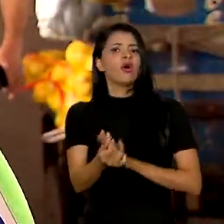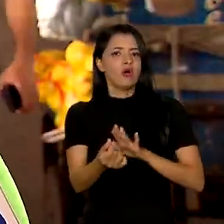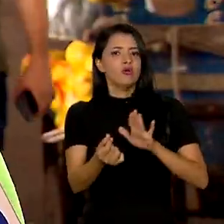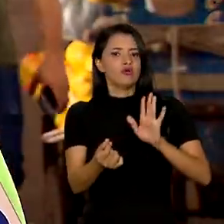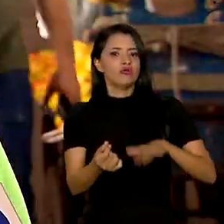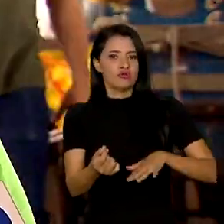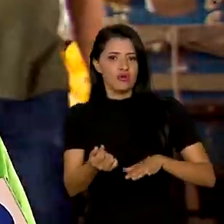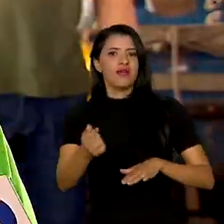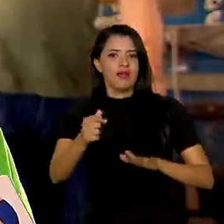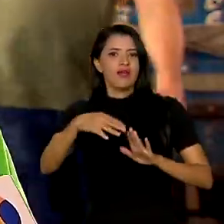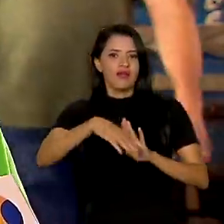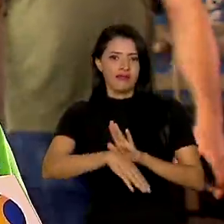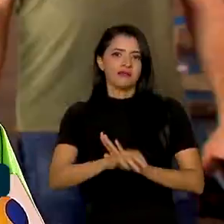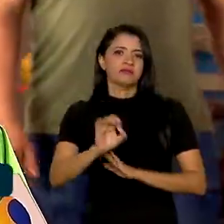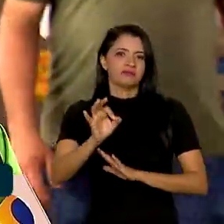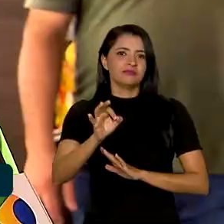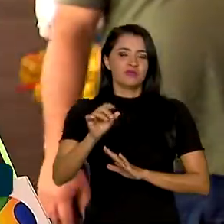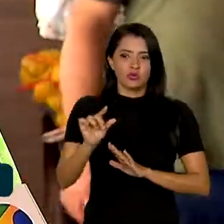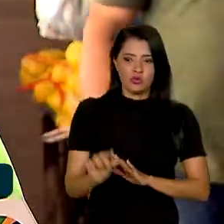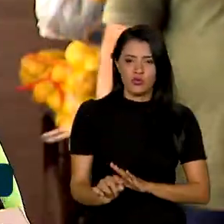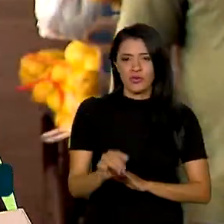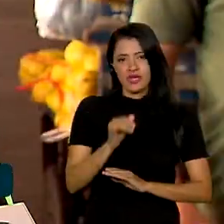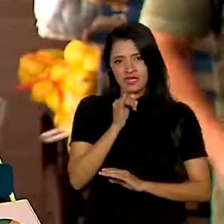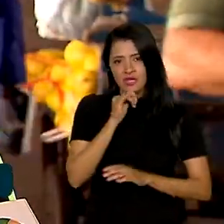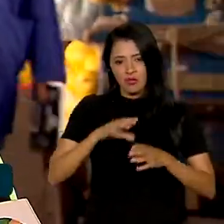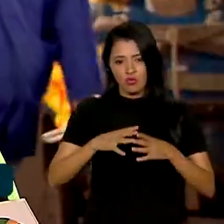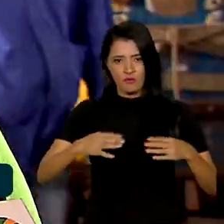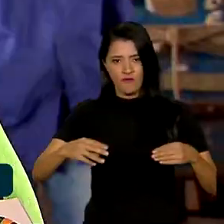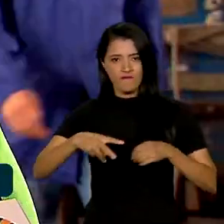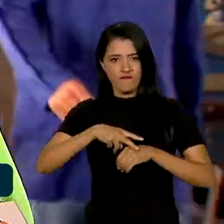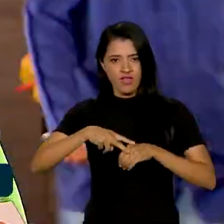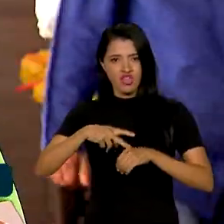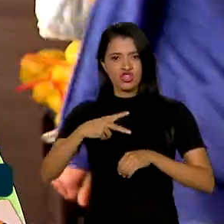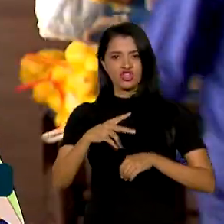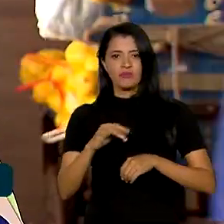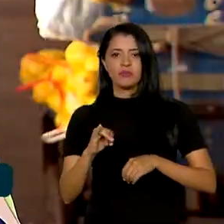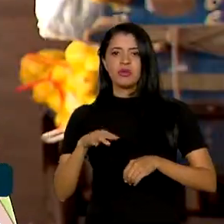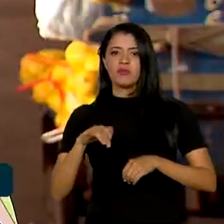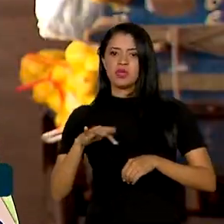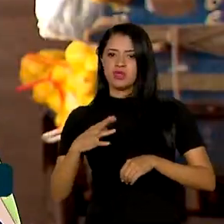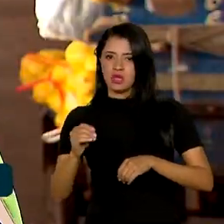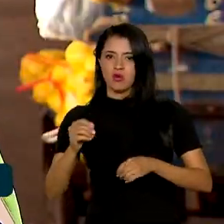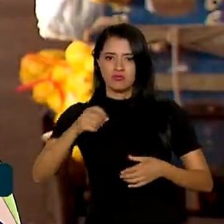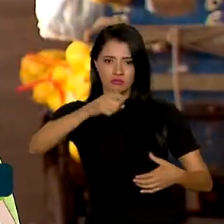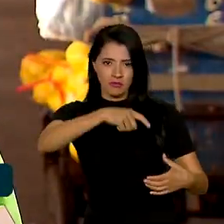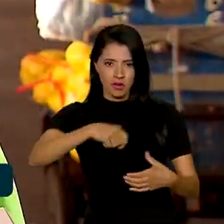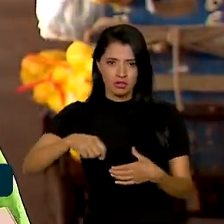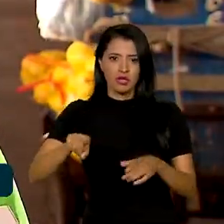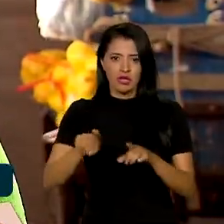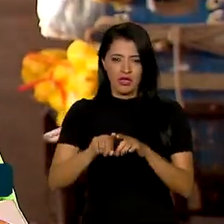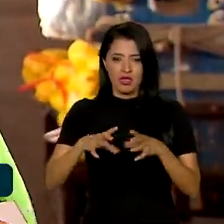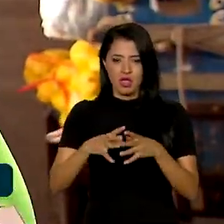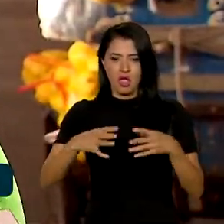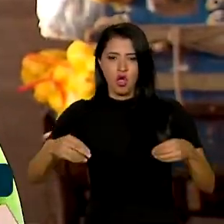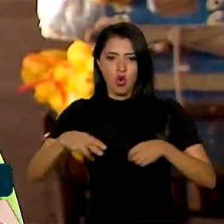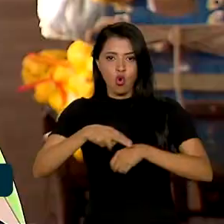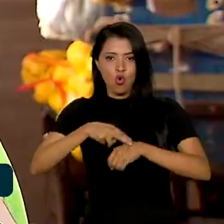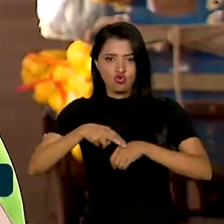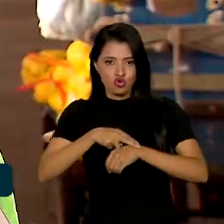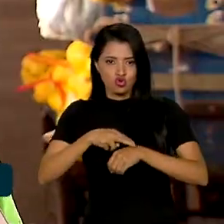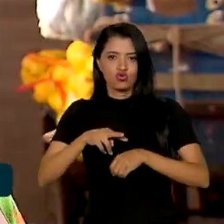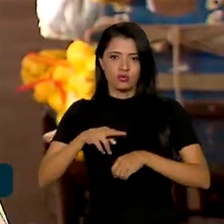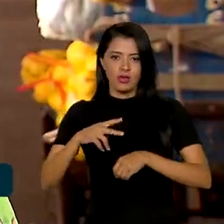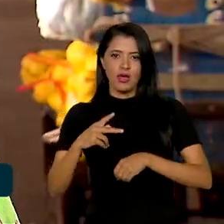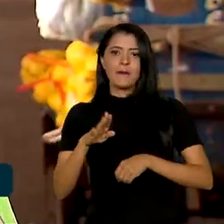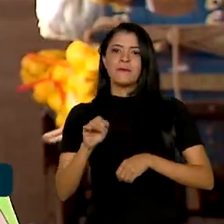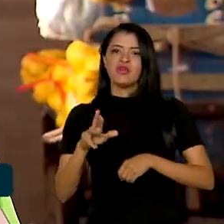cair bastante. No caso do pimentão, né, que a gente produz, e também a berinjela, que eu tinha comentado com você,